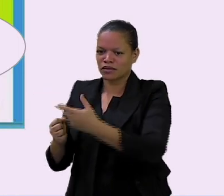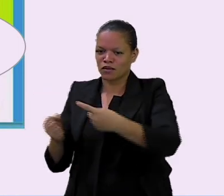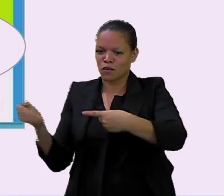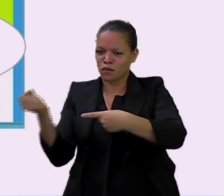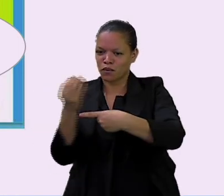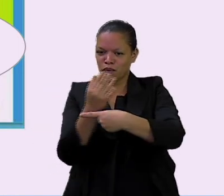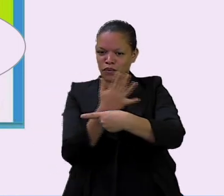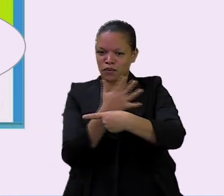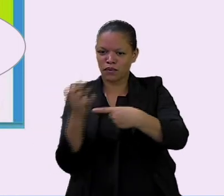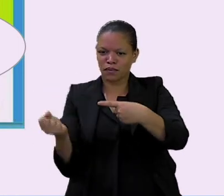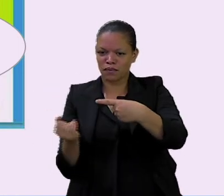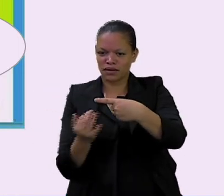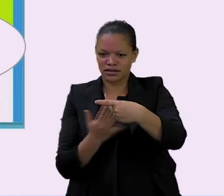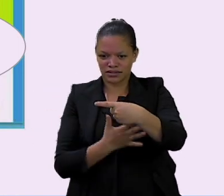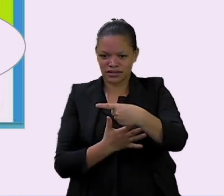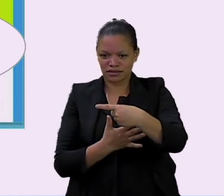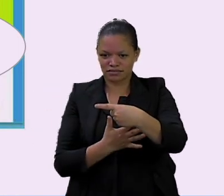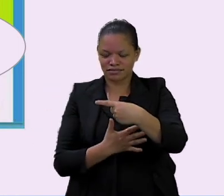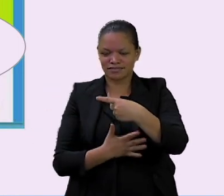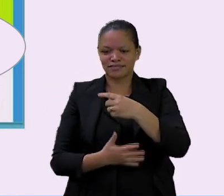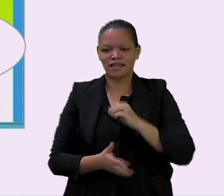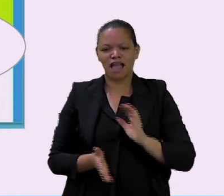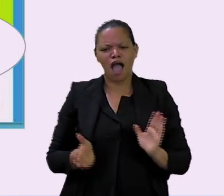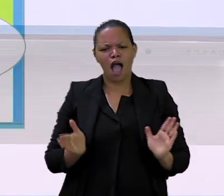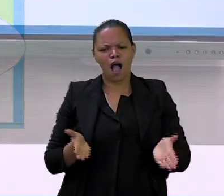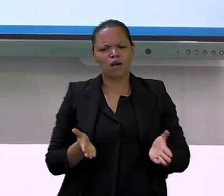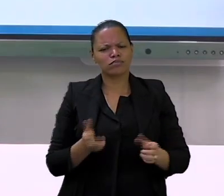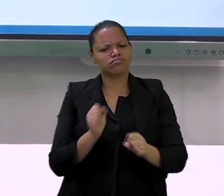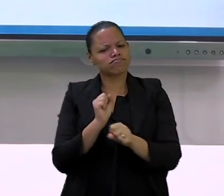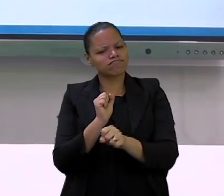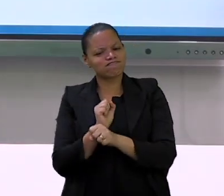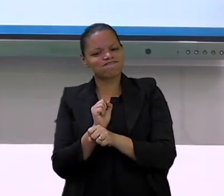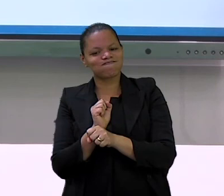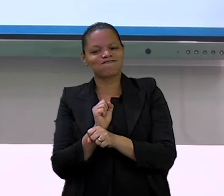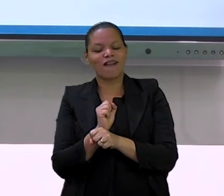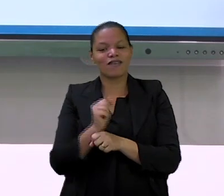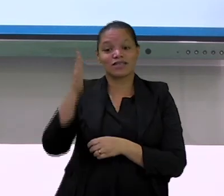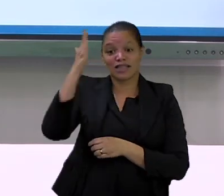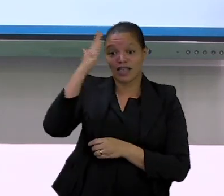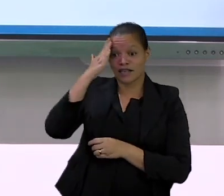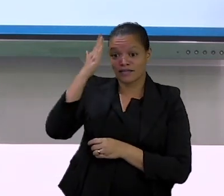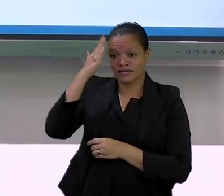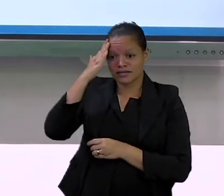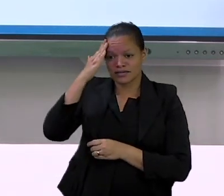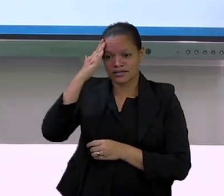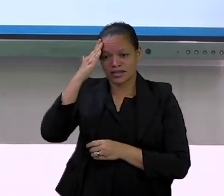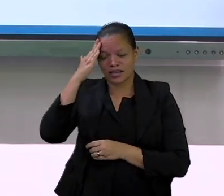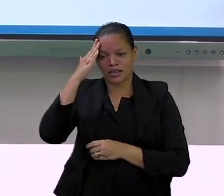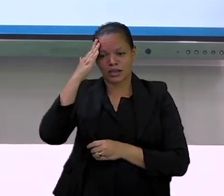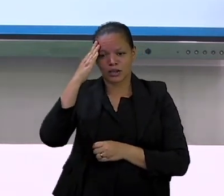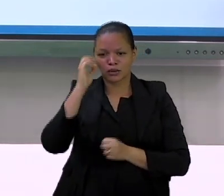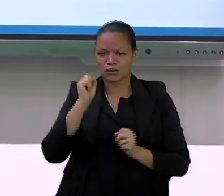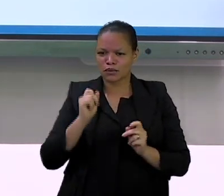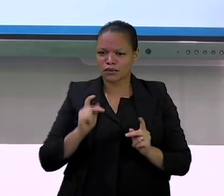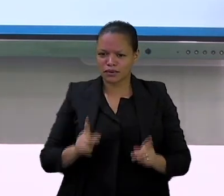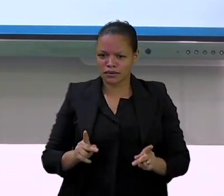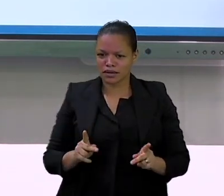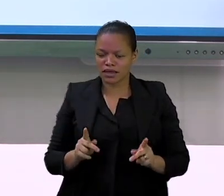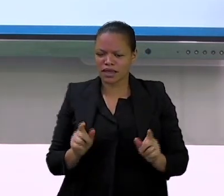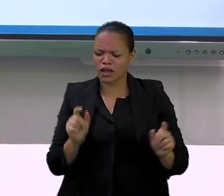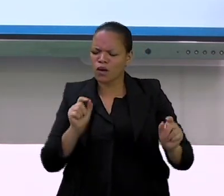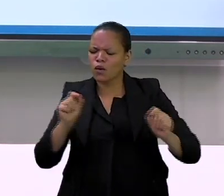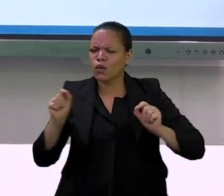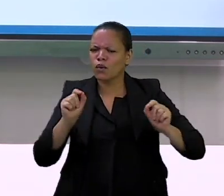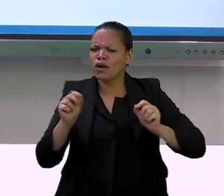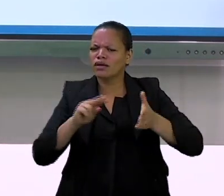fração. É isso aí, criançada. Espero que vocês tenham compreendido, entendido o que são as